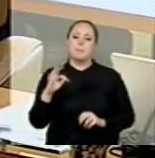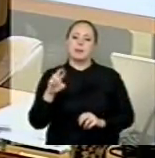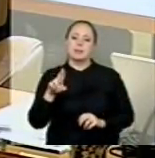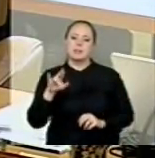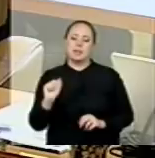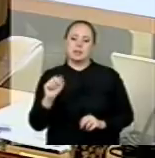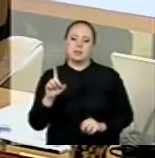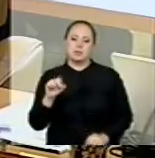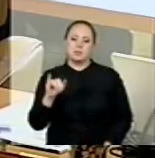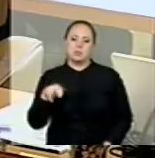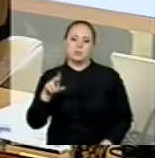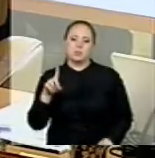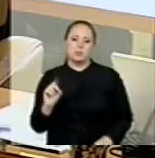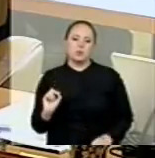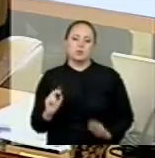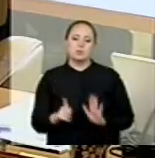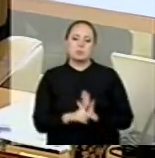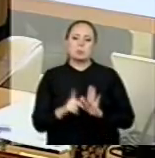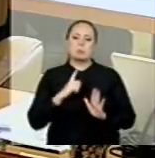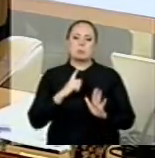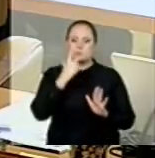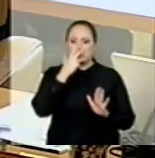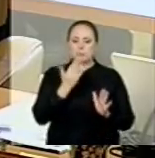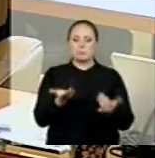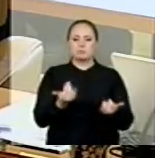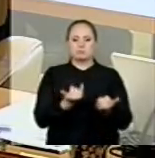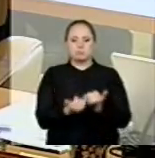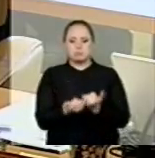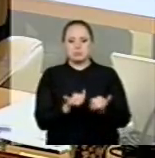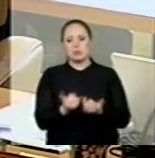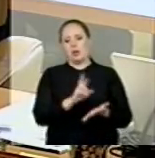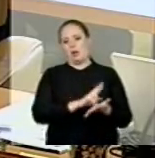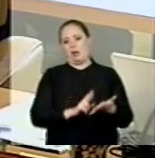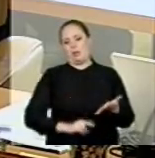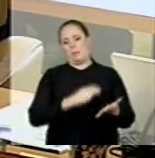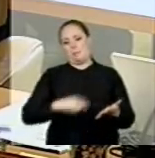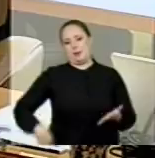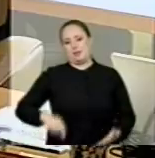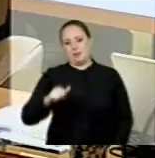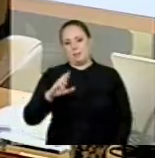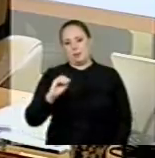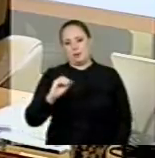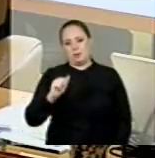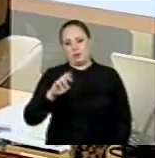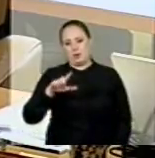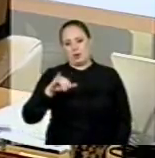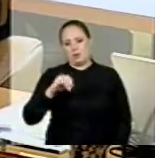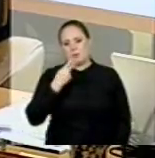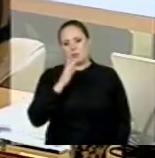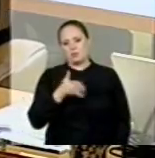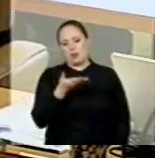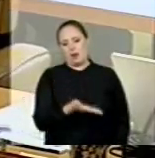que tem perfeita simetria com o relato que o eminente ministro Marco Aurélio acaba de fazer